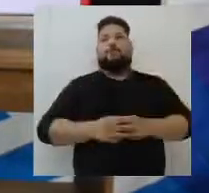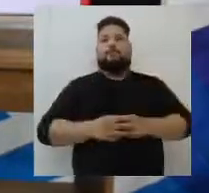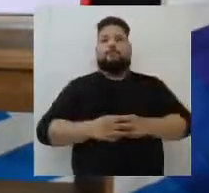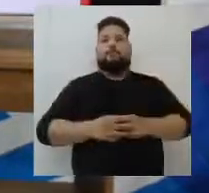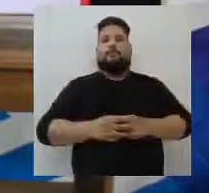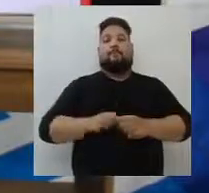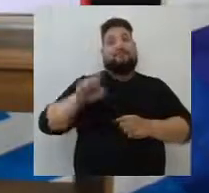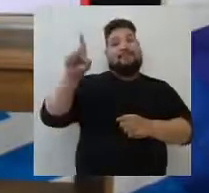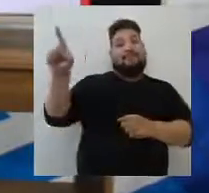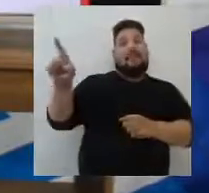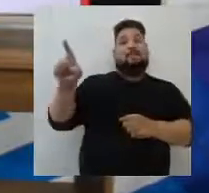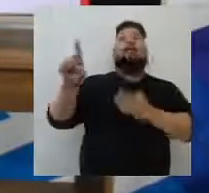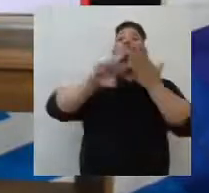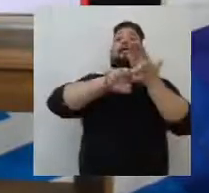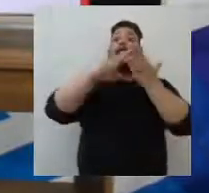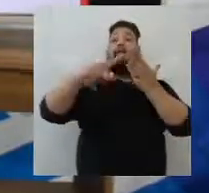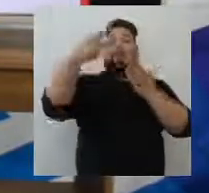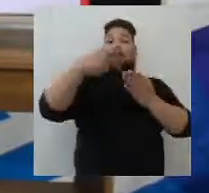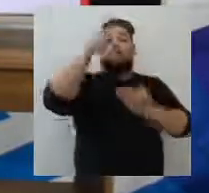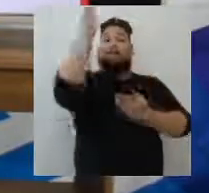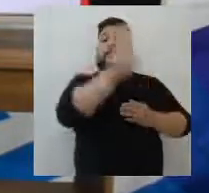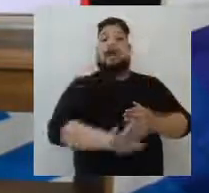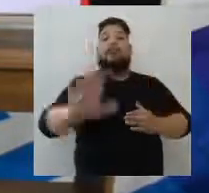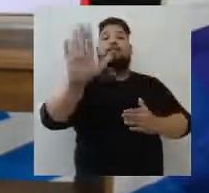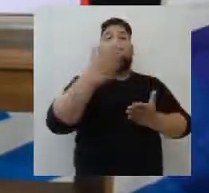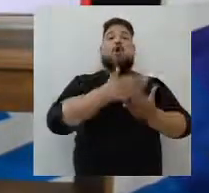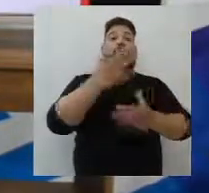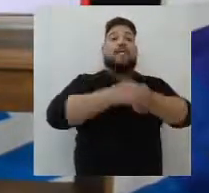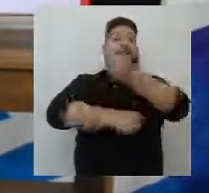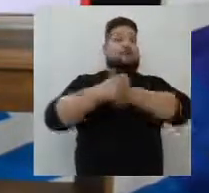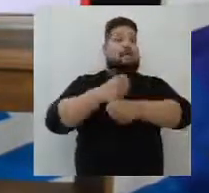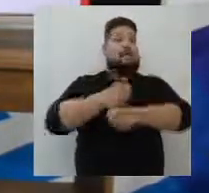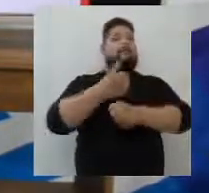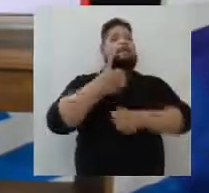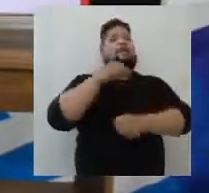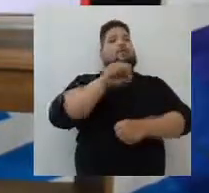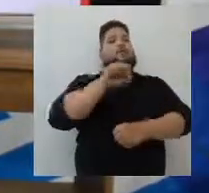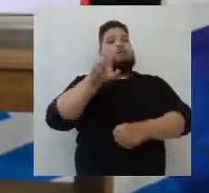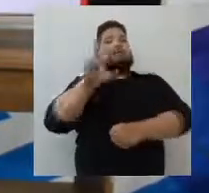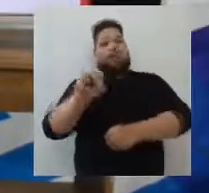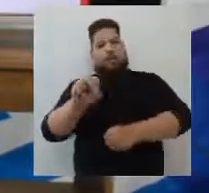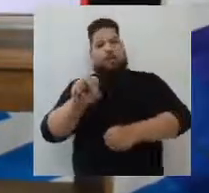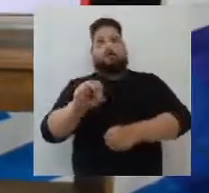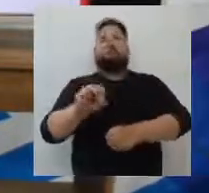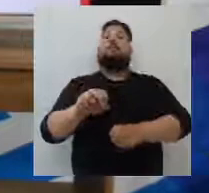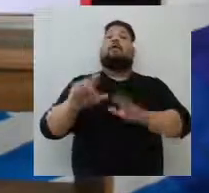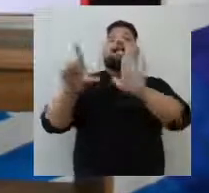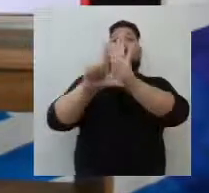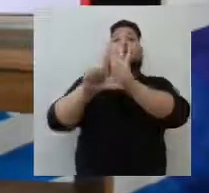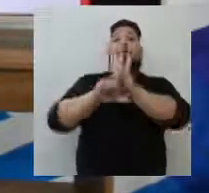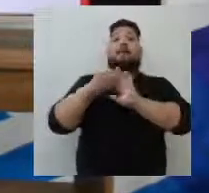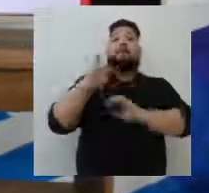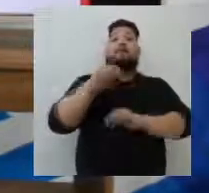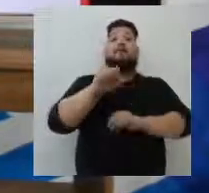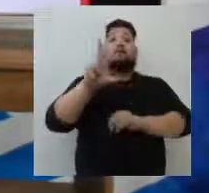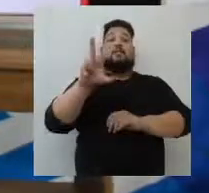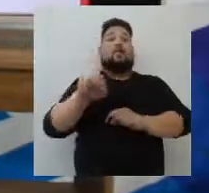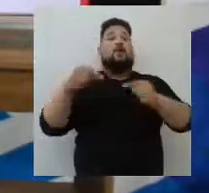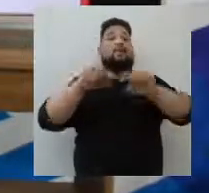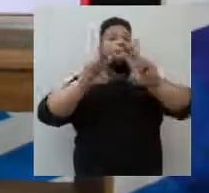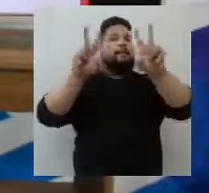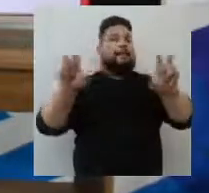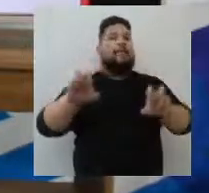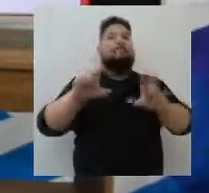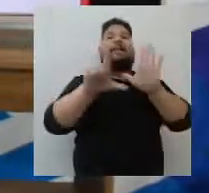que vai ter reflexo no Brasil a partir de 1850, tá bem? Lei de 1850, Lei Eusébio